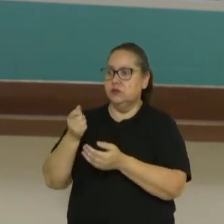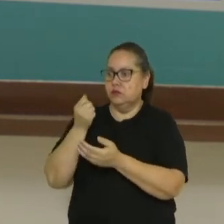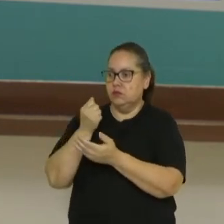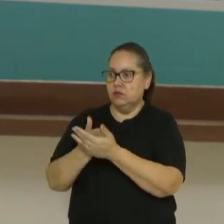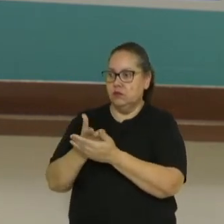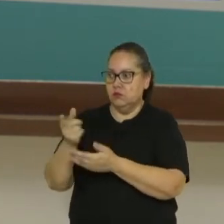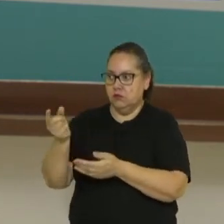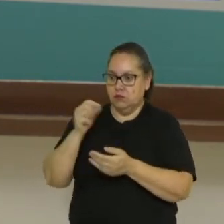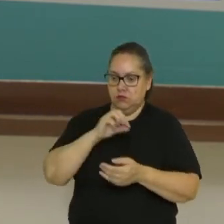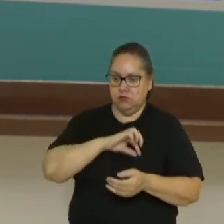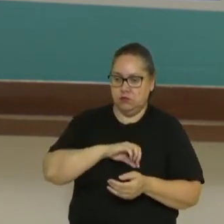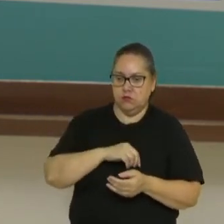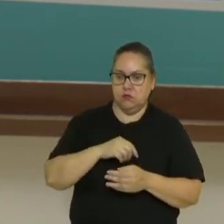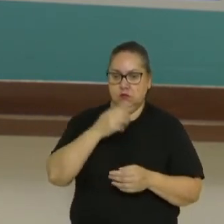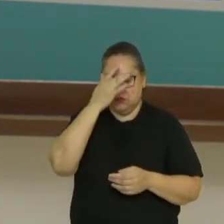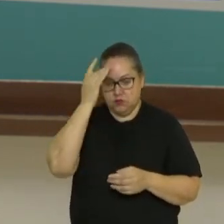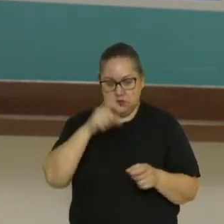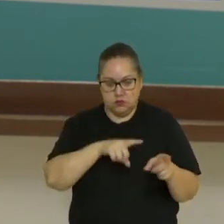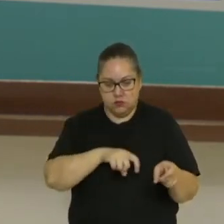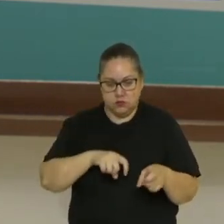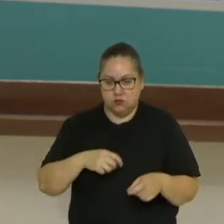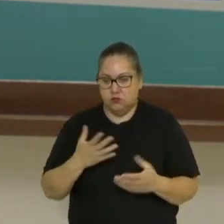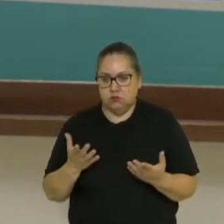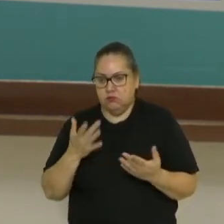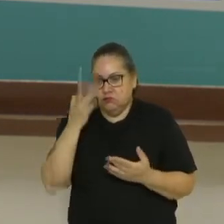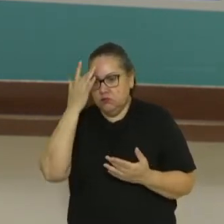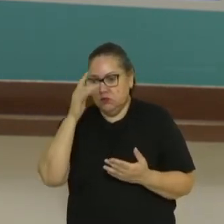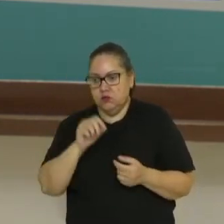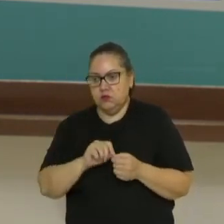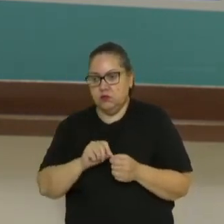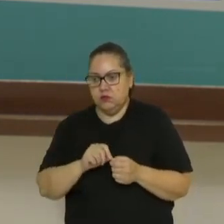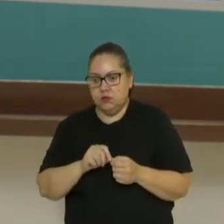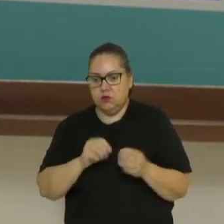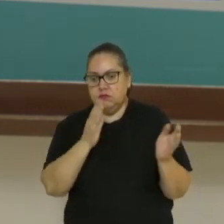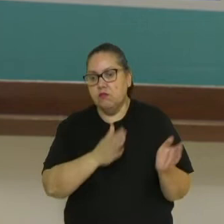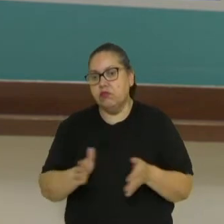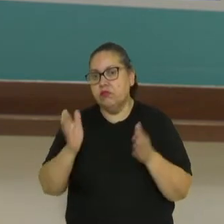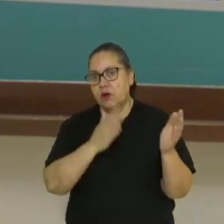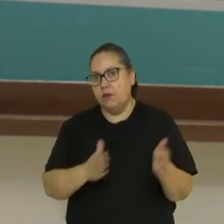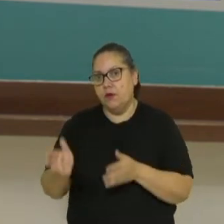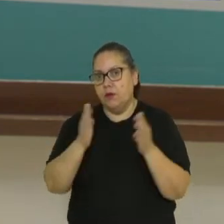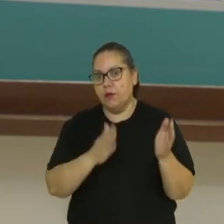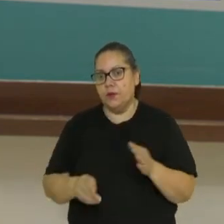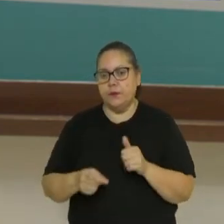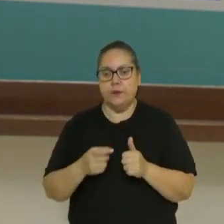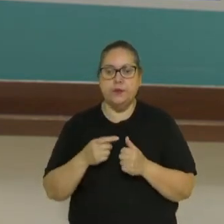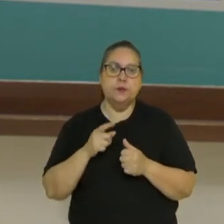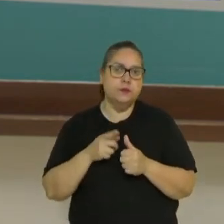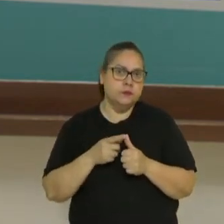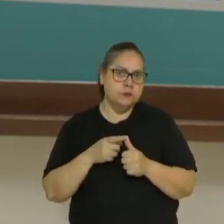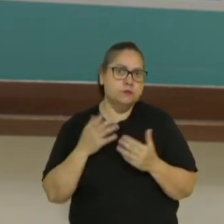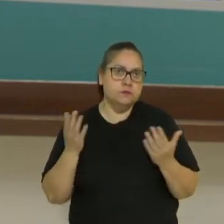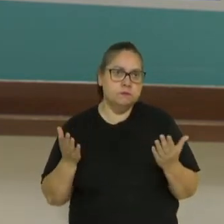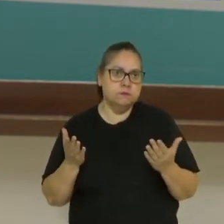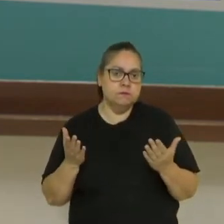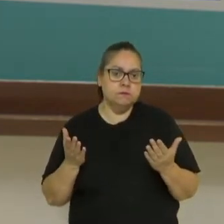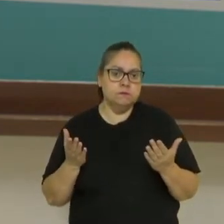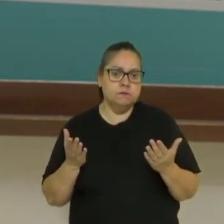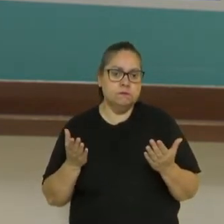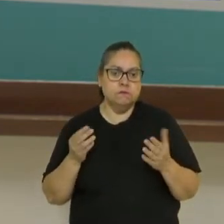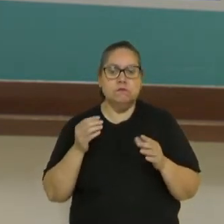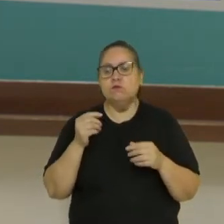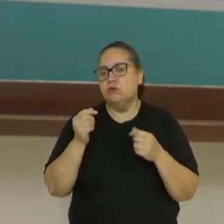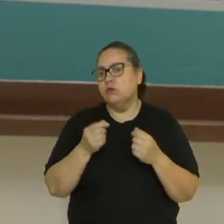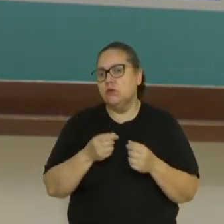que muitas vezes vinham do campo sem ter outra opção para produzirem. Num primeiro momento, as manufaturas